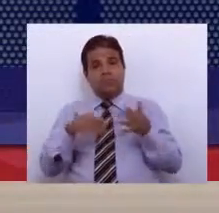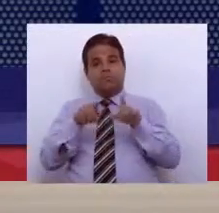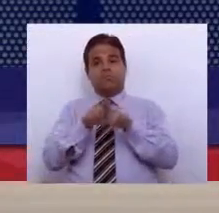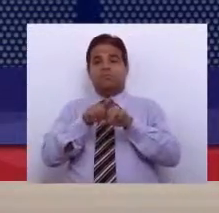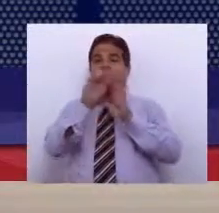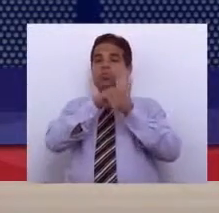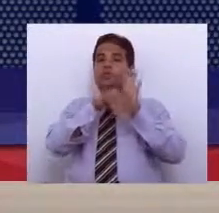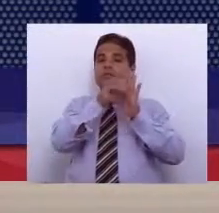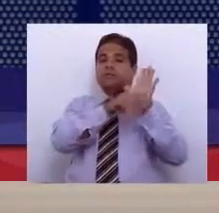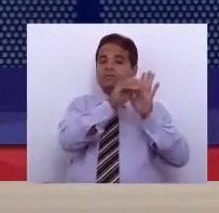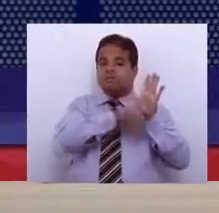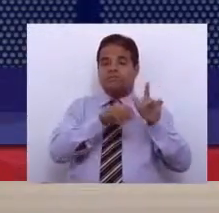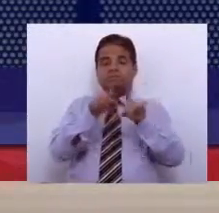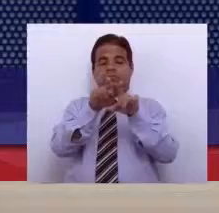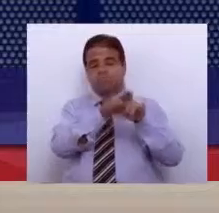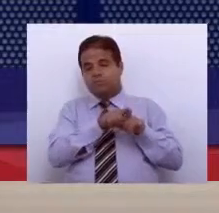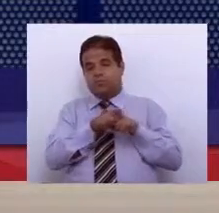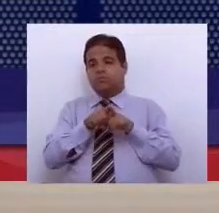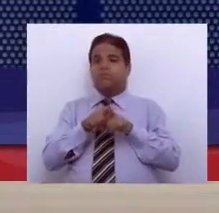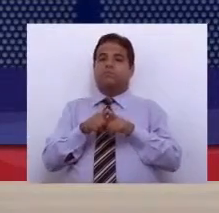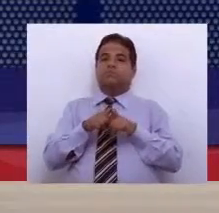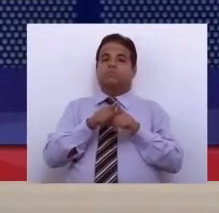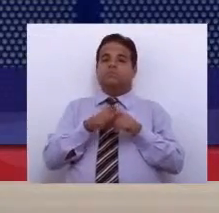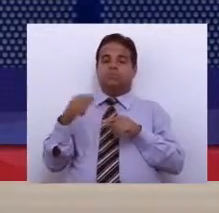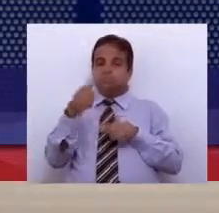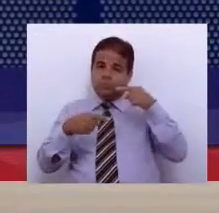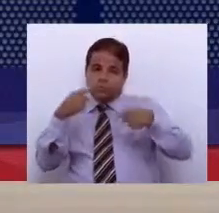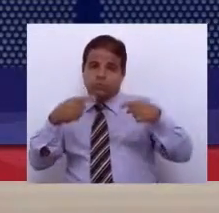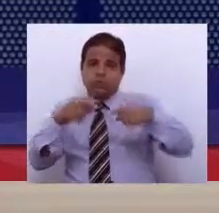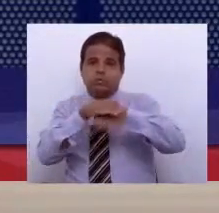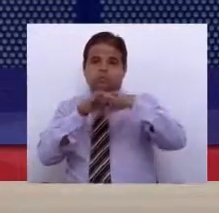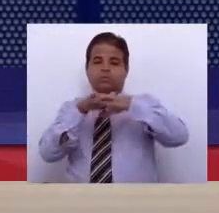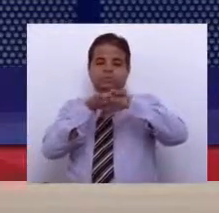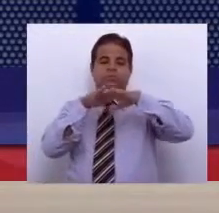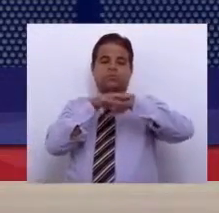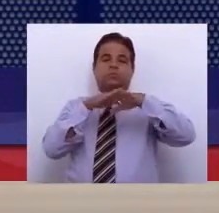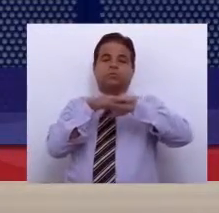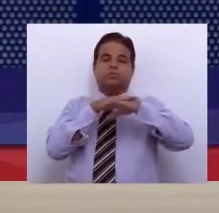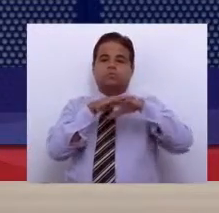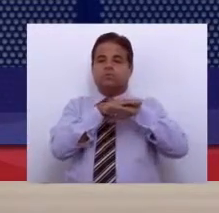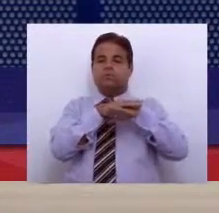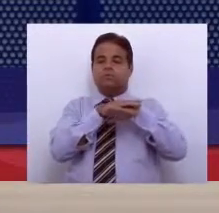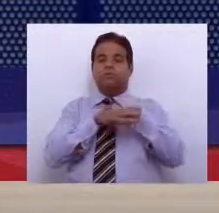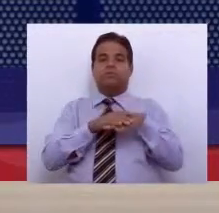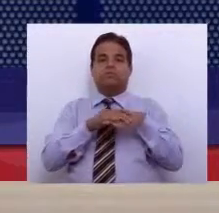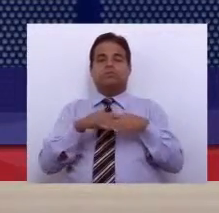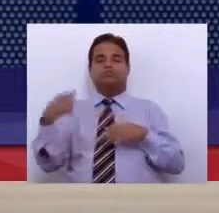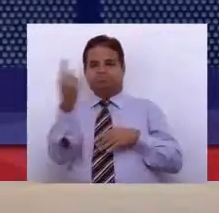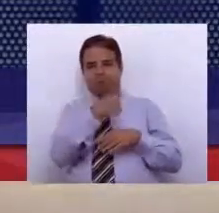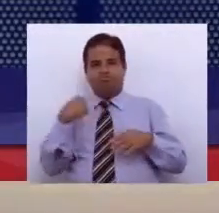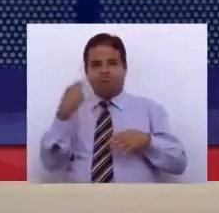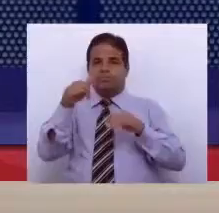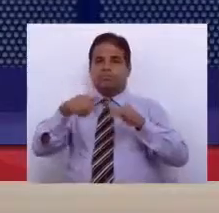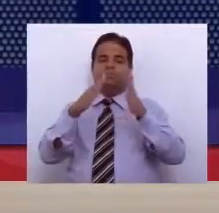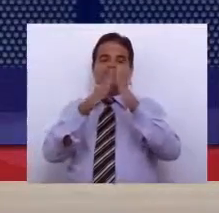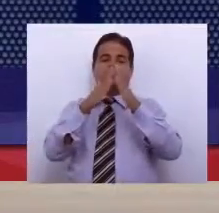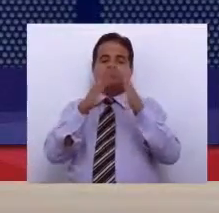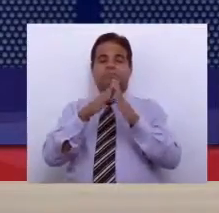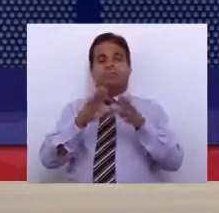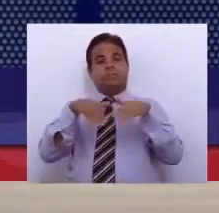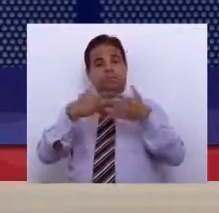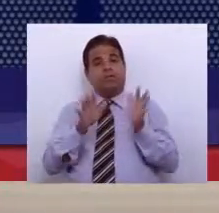orçamento também através das dotações as discussões democrática que esta casa e